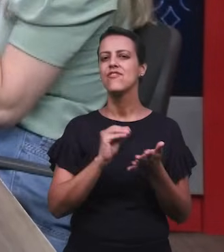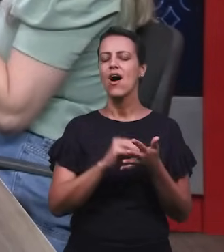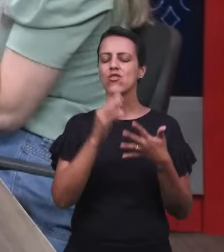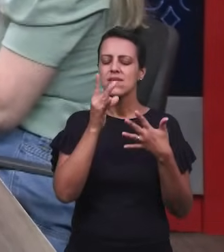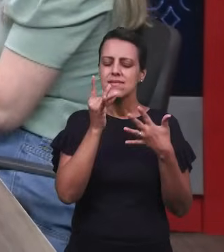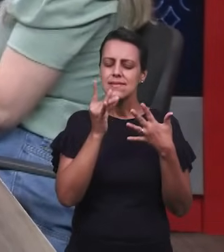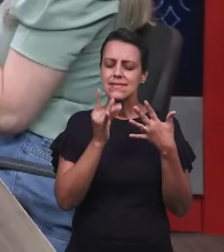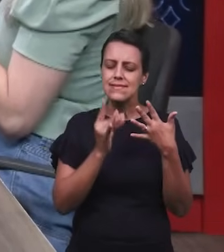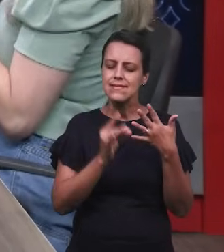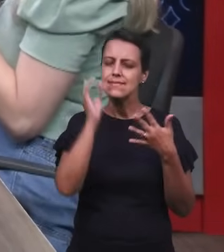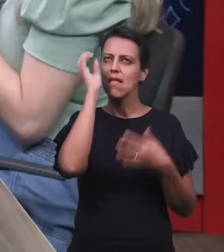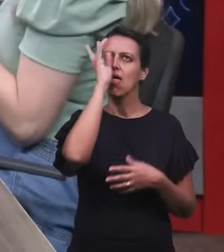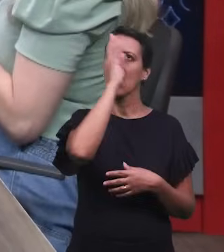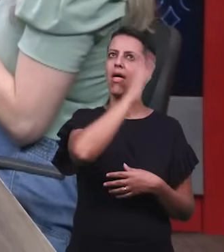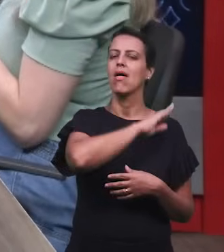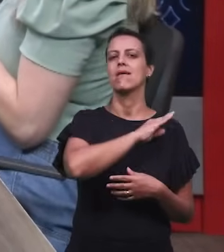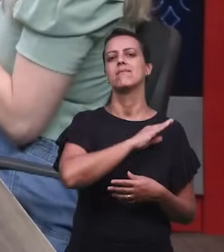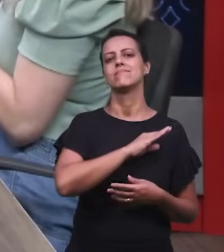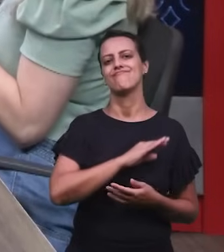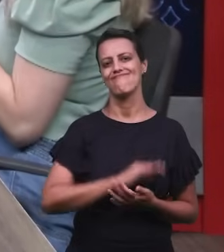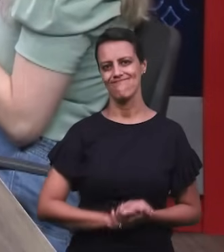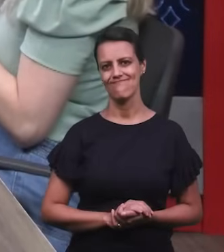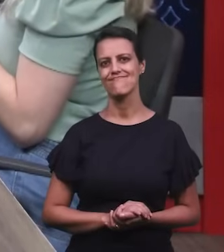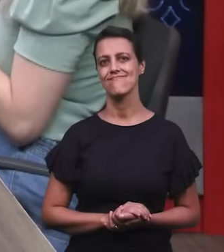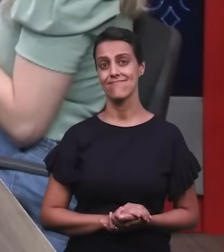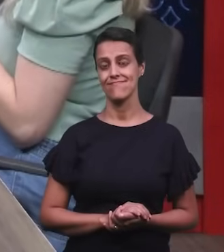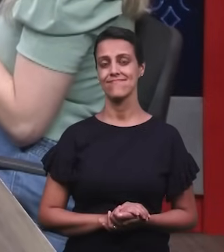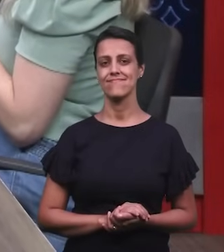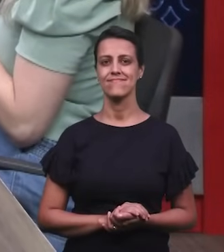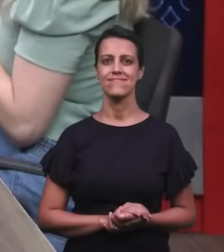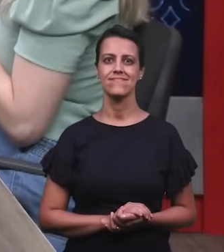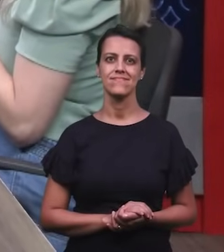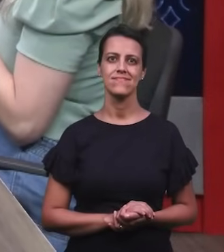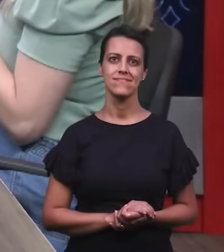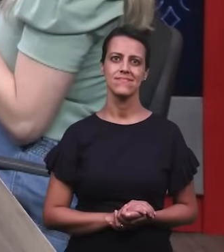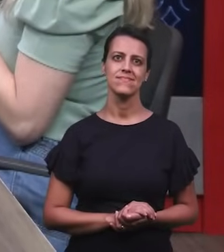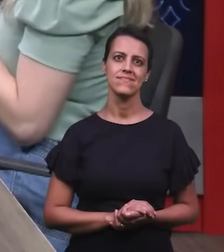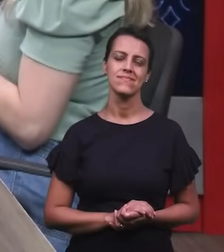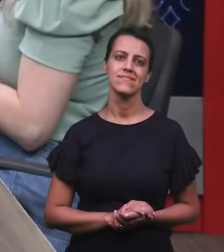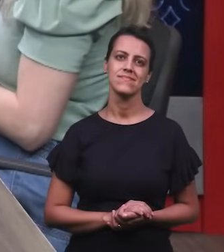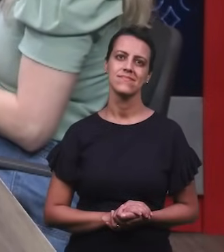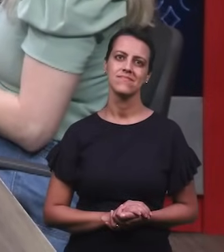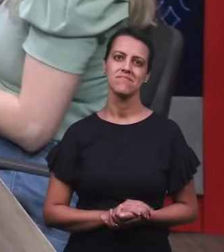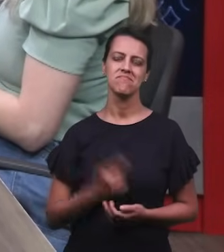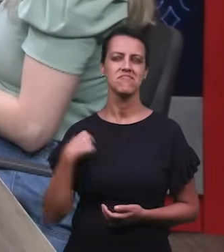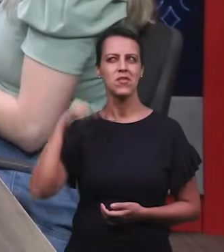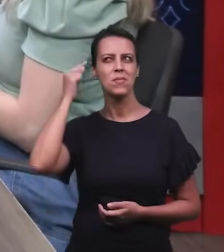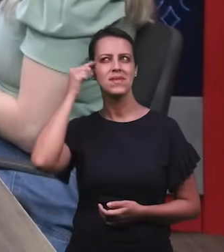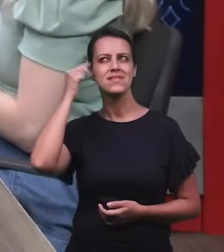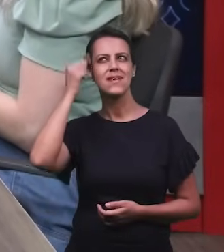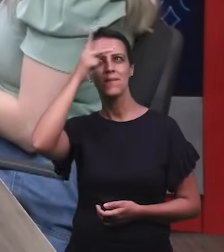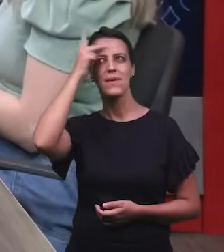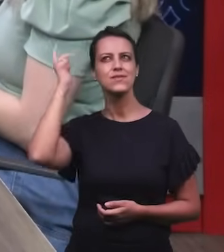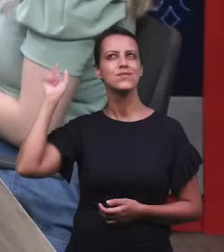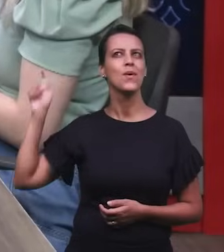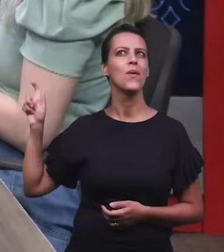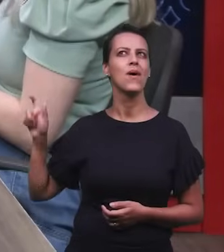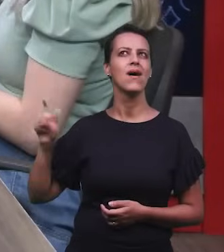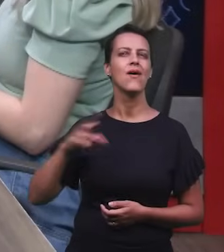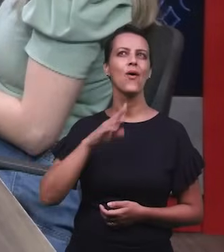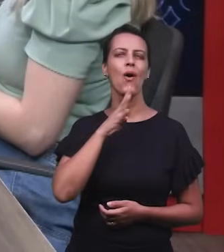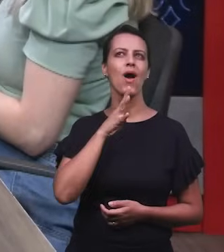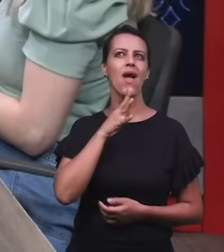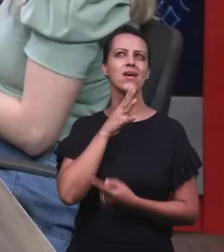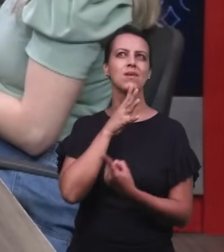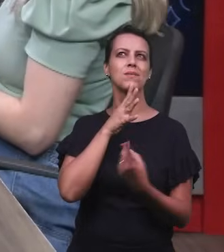ater tanto àquelas minúcias de uma determinada tarefa. A irmã vai falando aqui e a gente já vai pensando nas pessoas que a gente conhece, né?